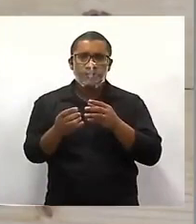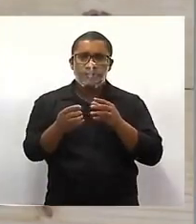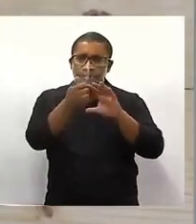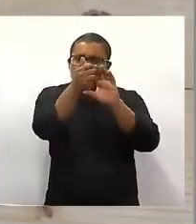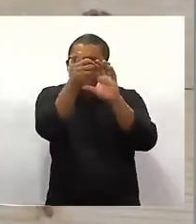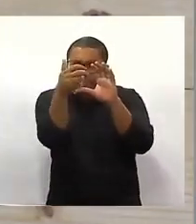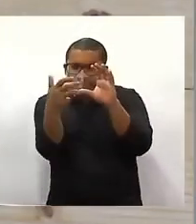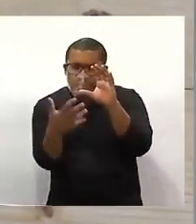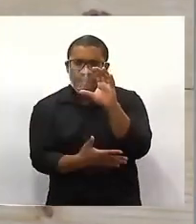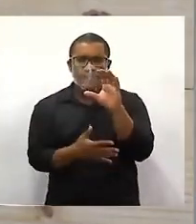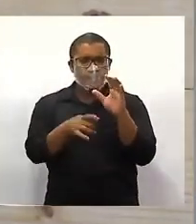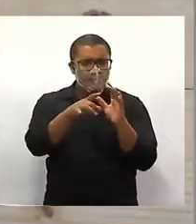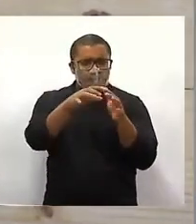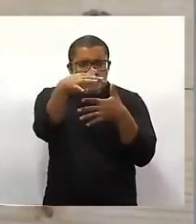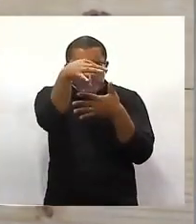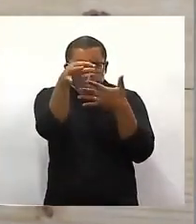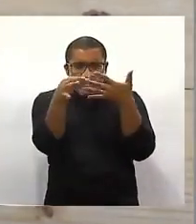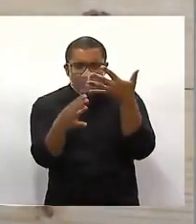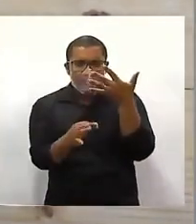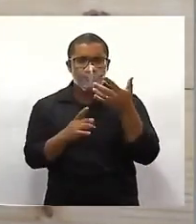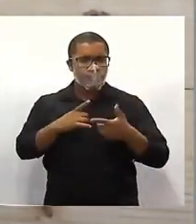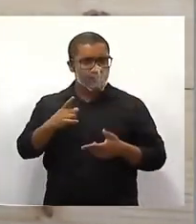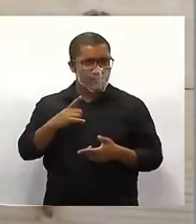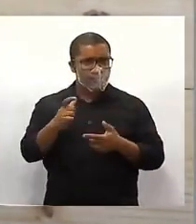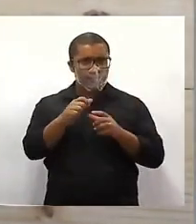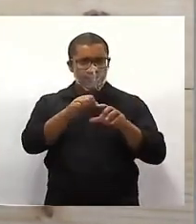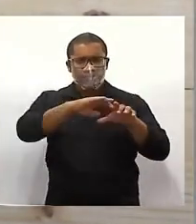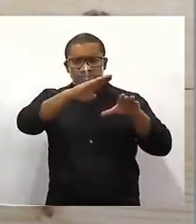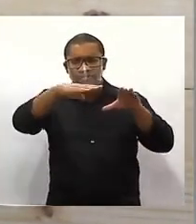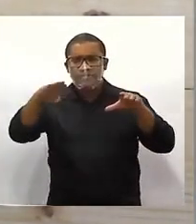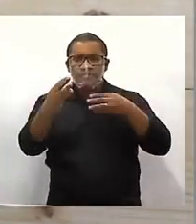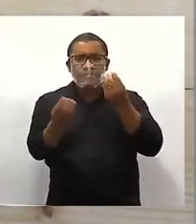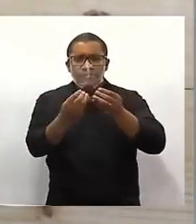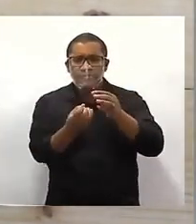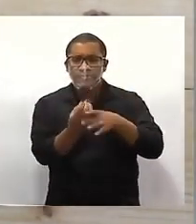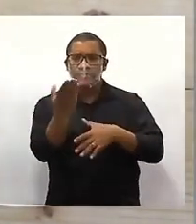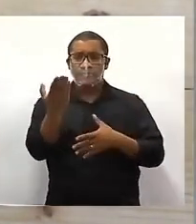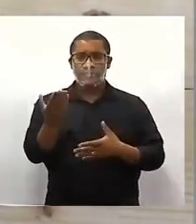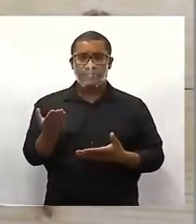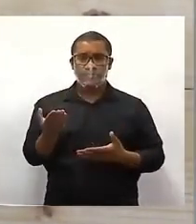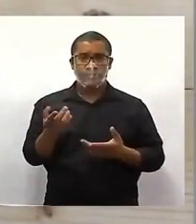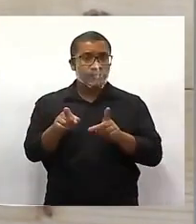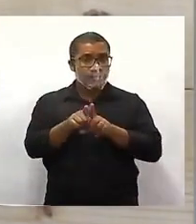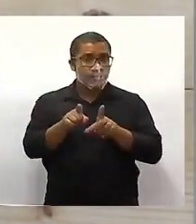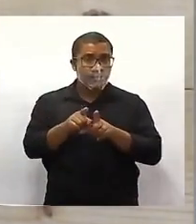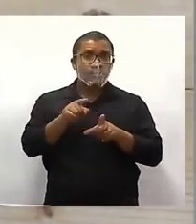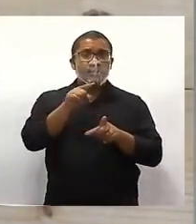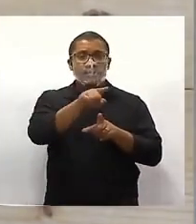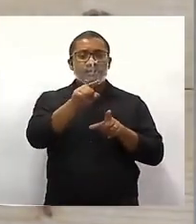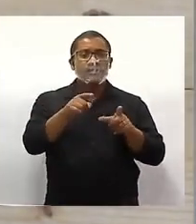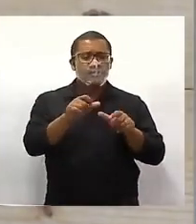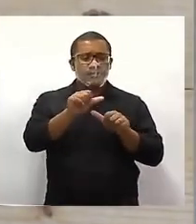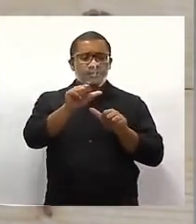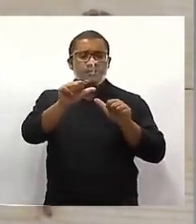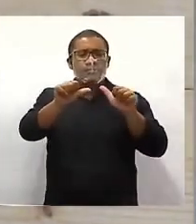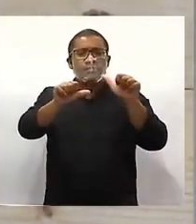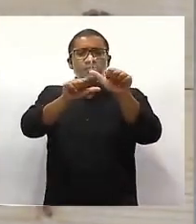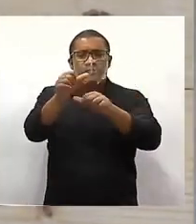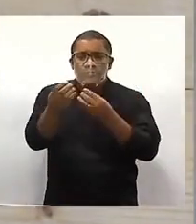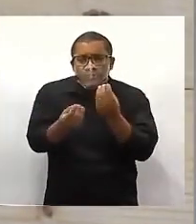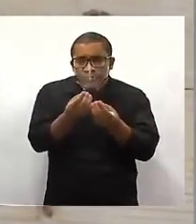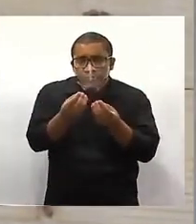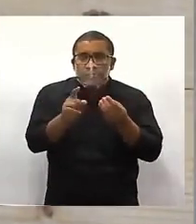a compreensão do entendimento daquele relevo, como ele foi formado e suas transformações por